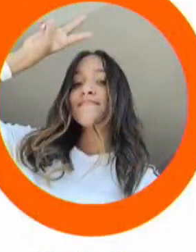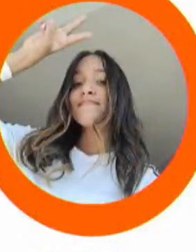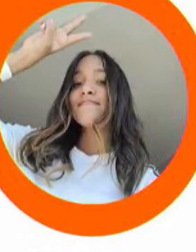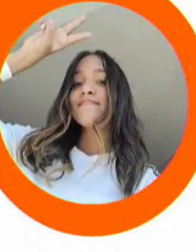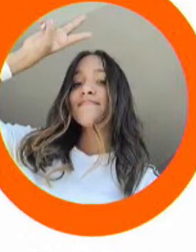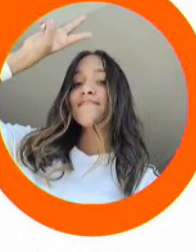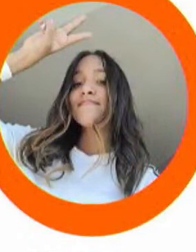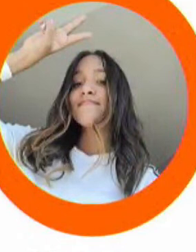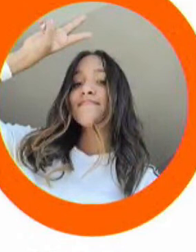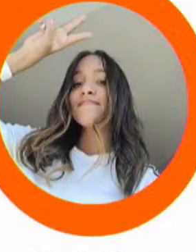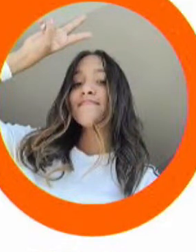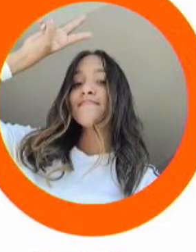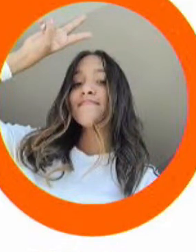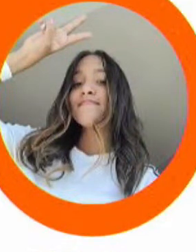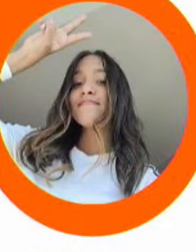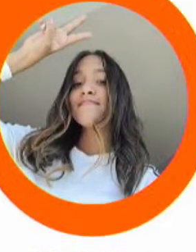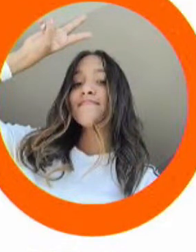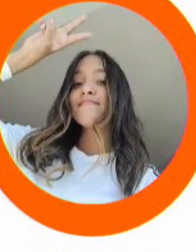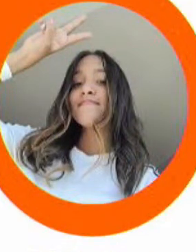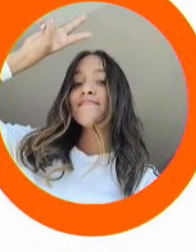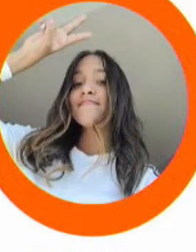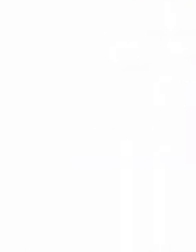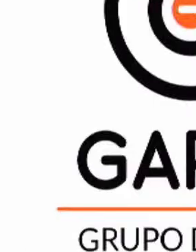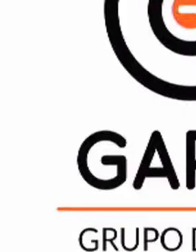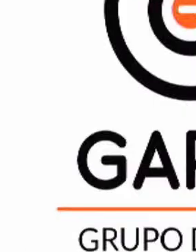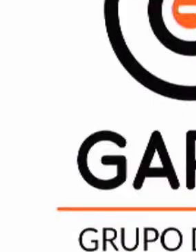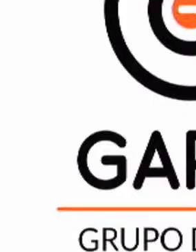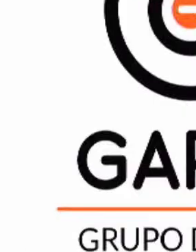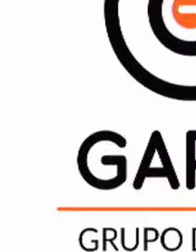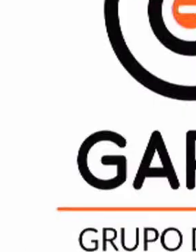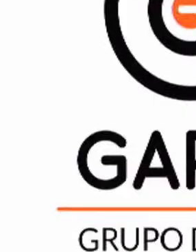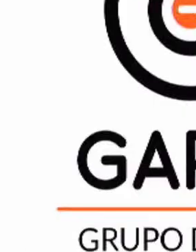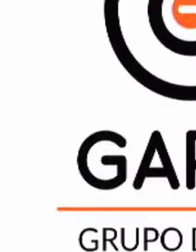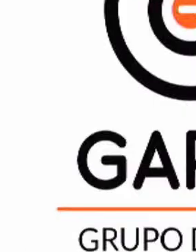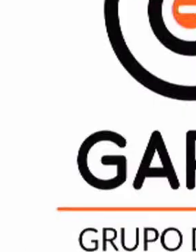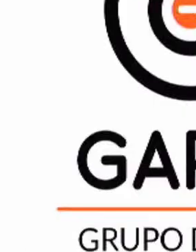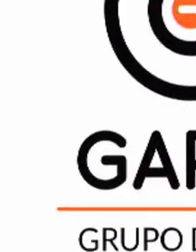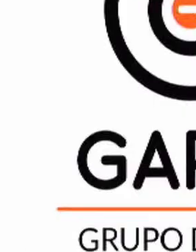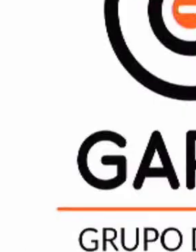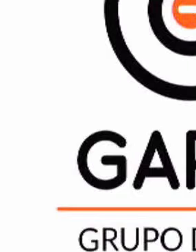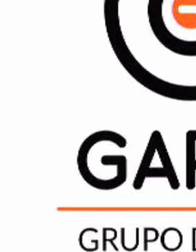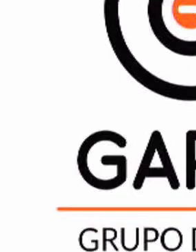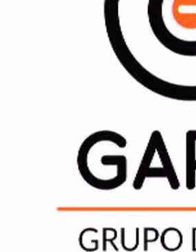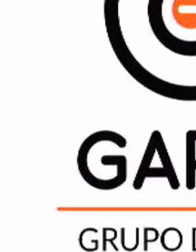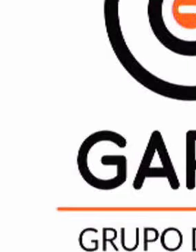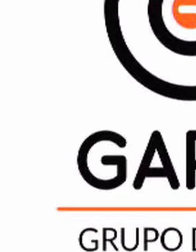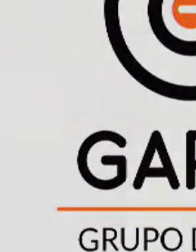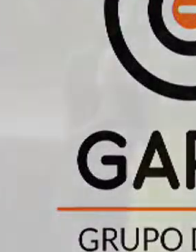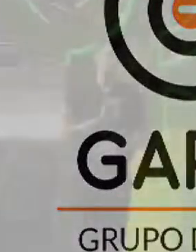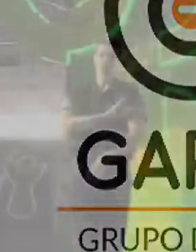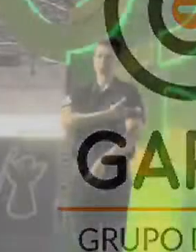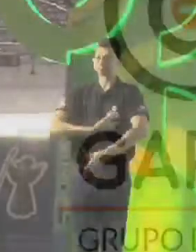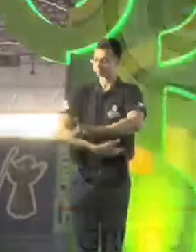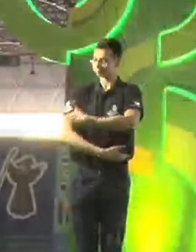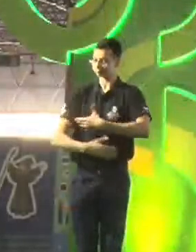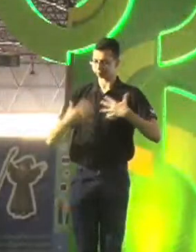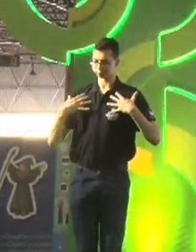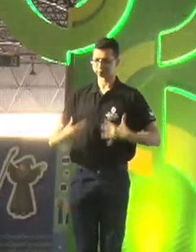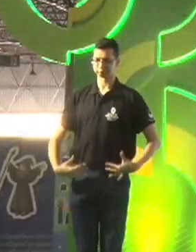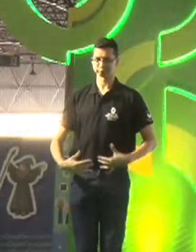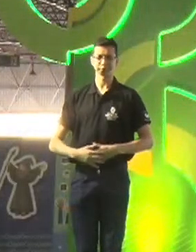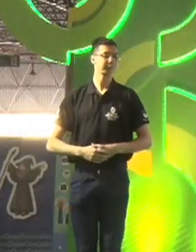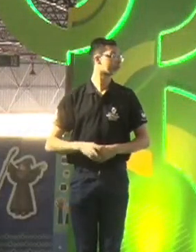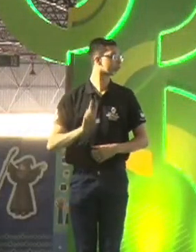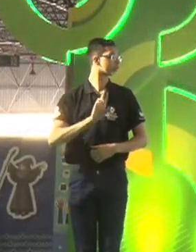nessa série School E também faço parte desse negocinho aqui que a gente tá vestindo a camisa que é o garagino